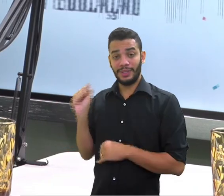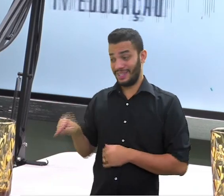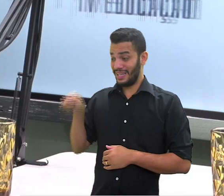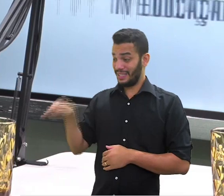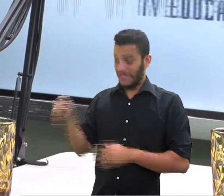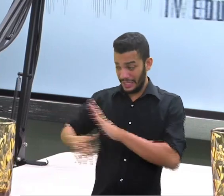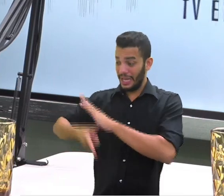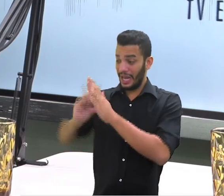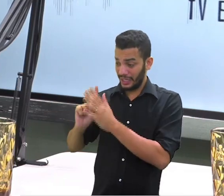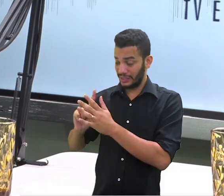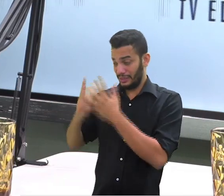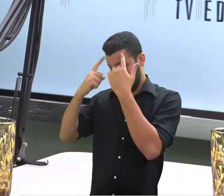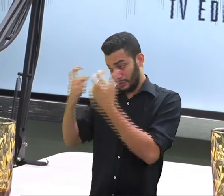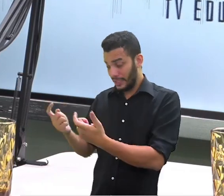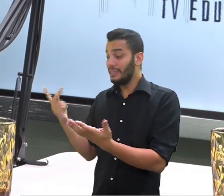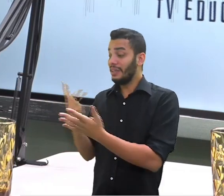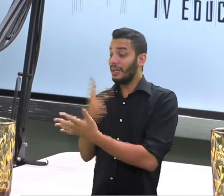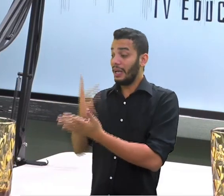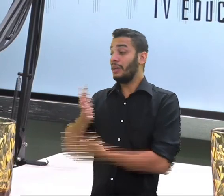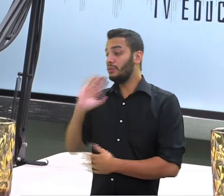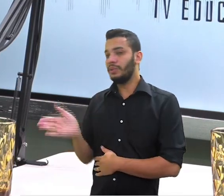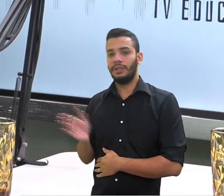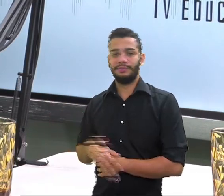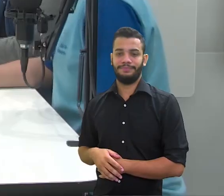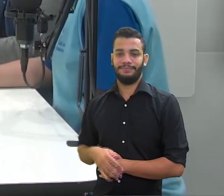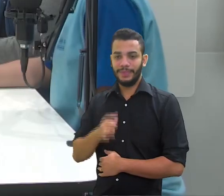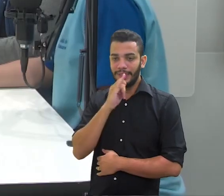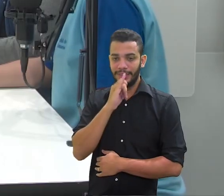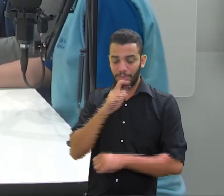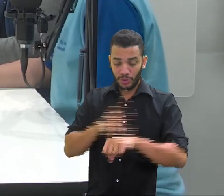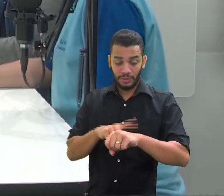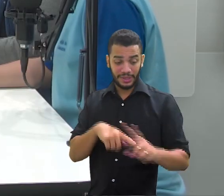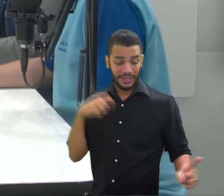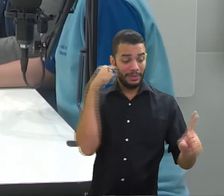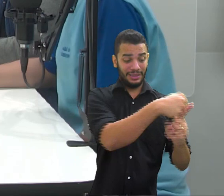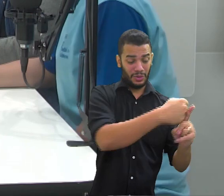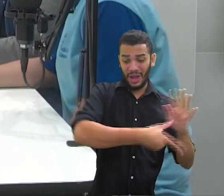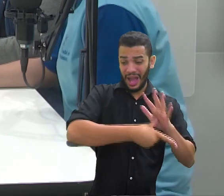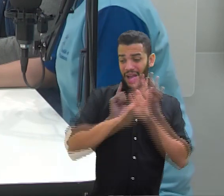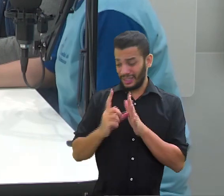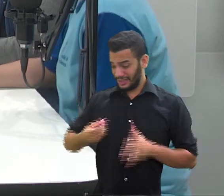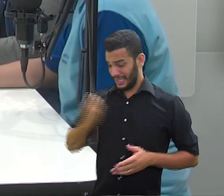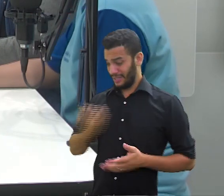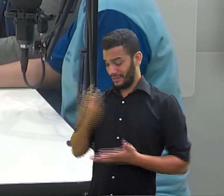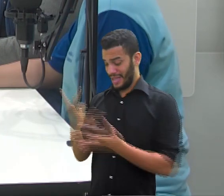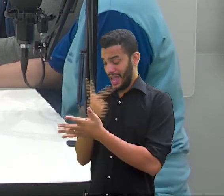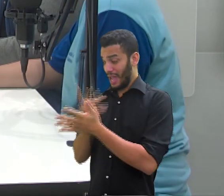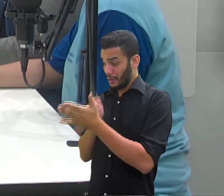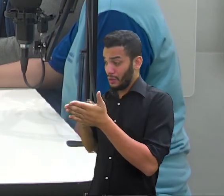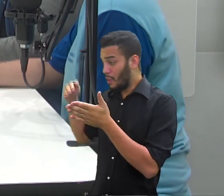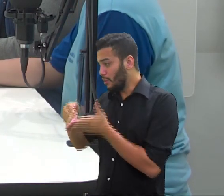o aluno chegou atrasado, ele não trouxe o livro. Questões administrativas. Ele simplesmente está conversando e não